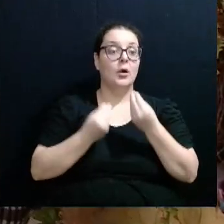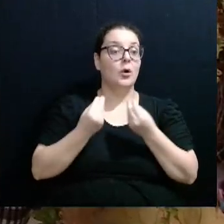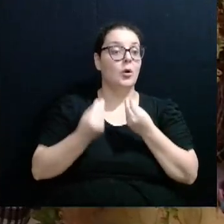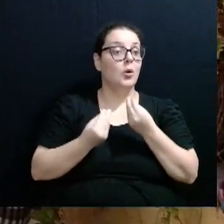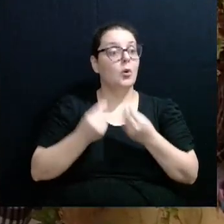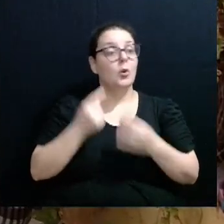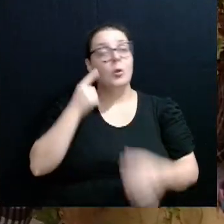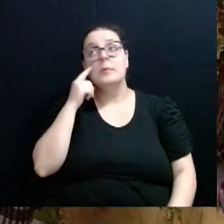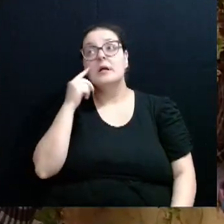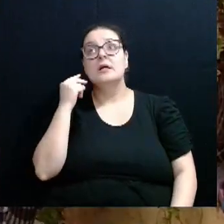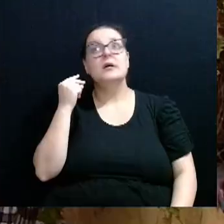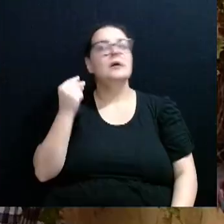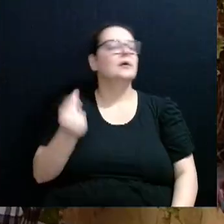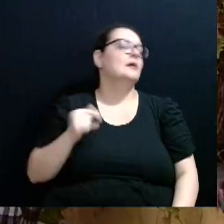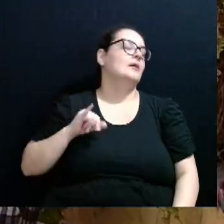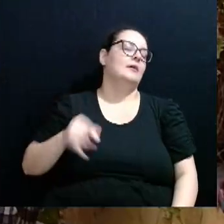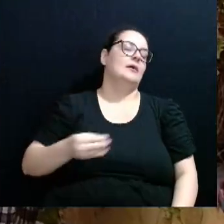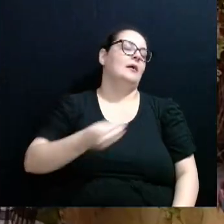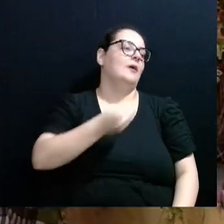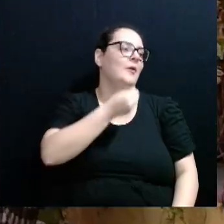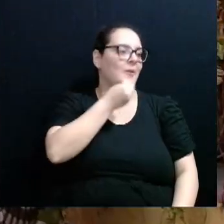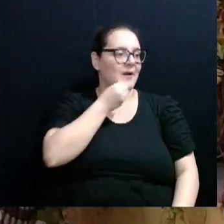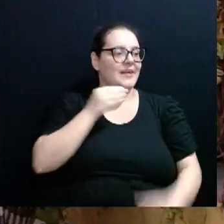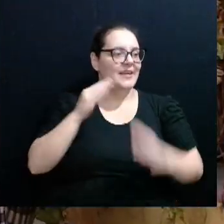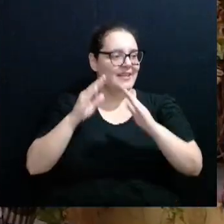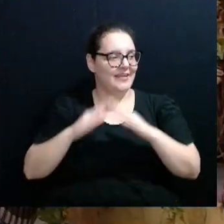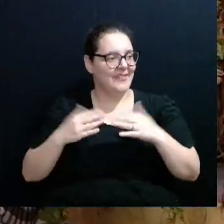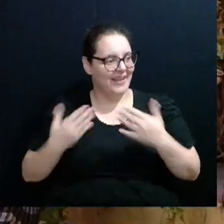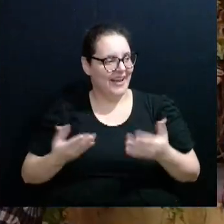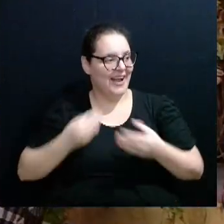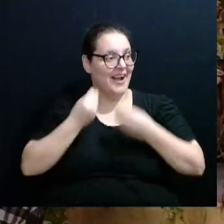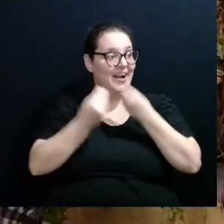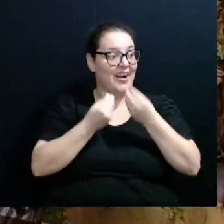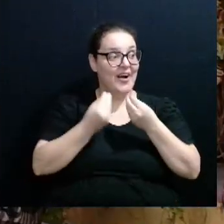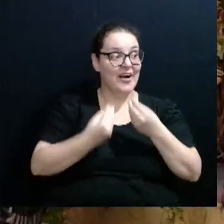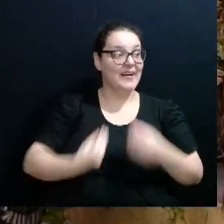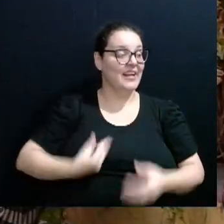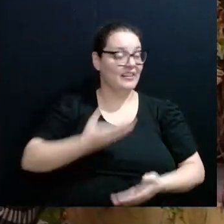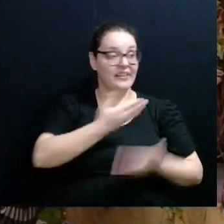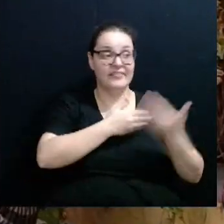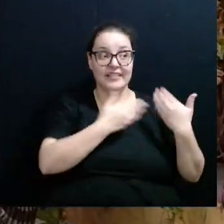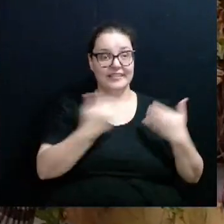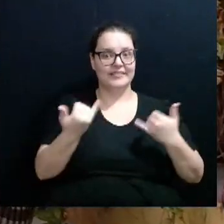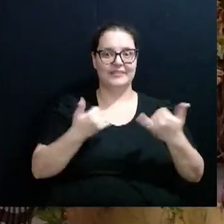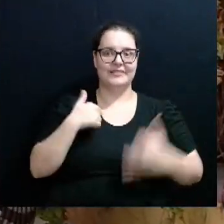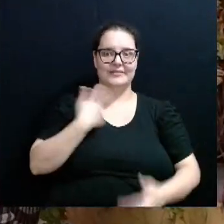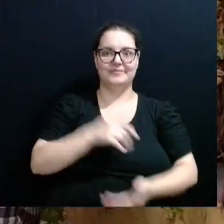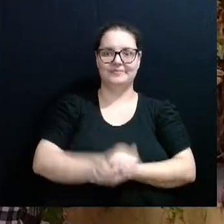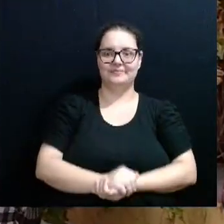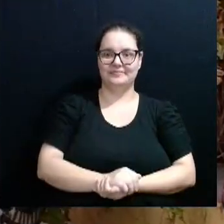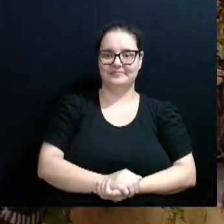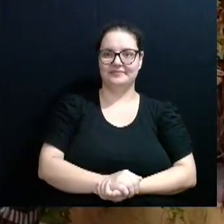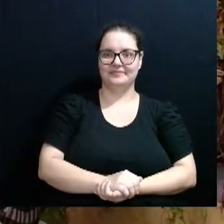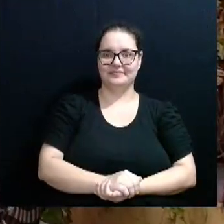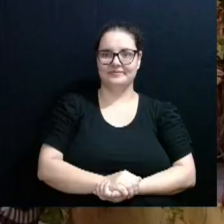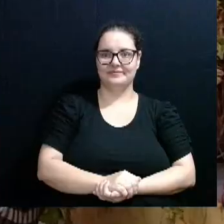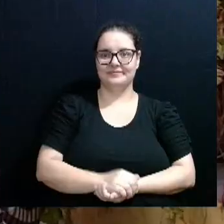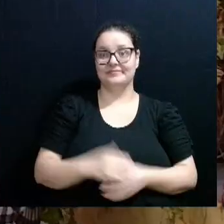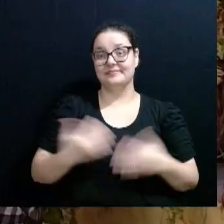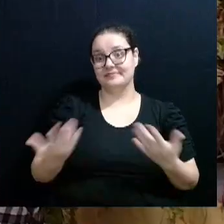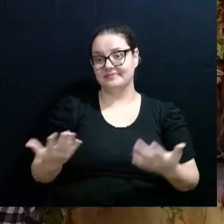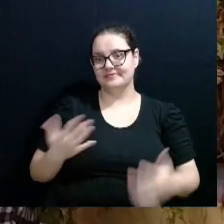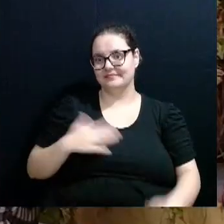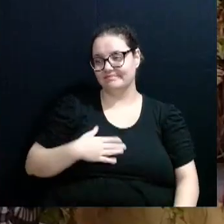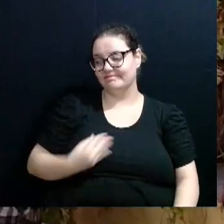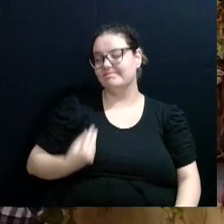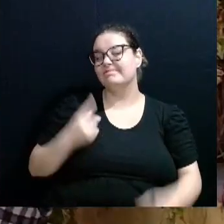essa oportunidade de morar aqui, como que era a sua vida, conta pra gente. Minha vida foi bem difícil, desde os